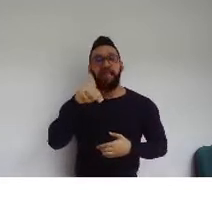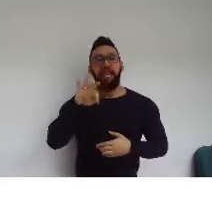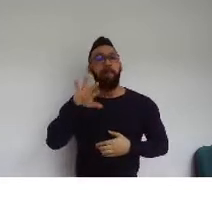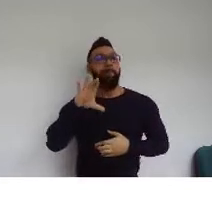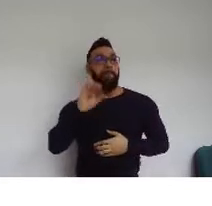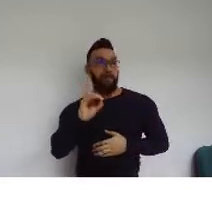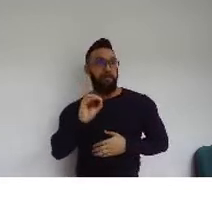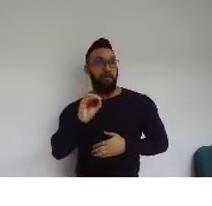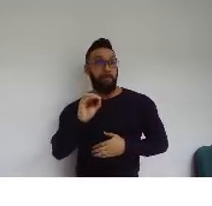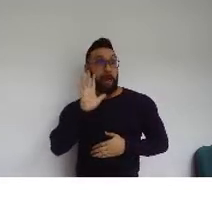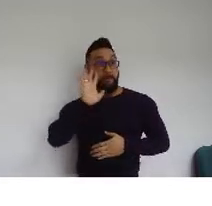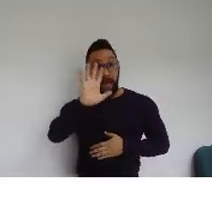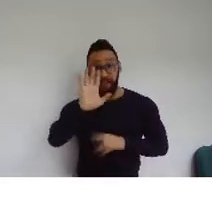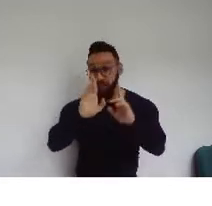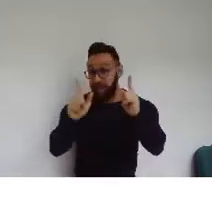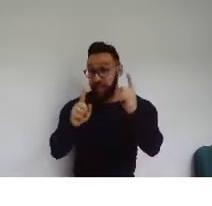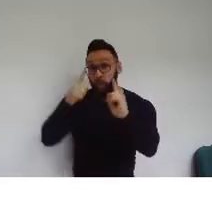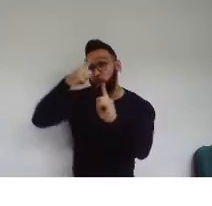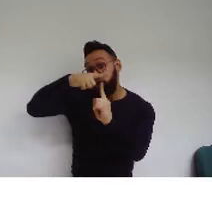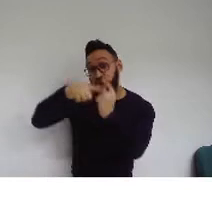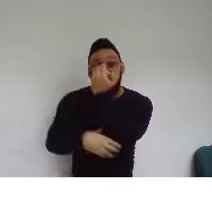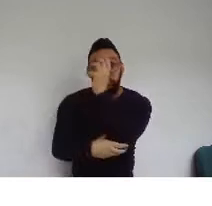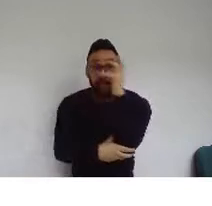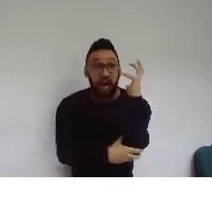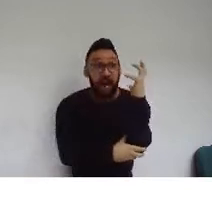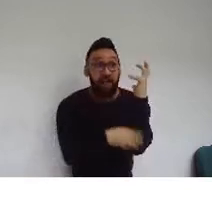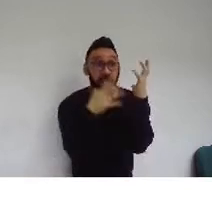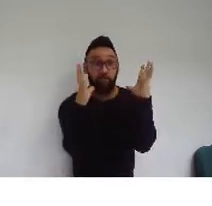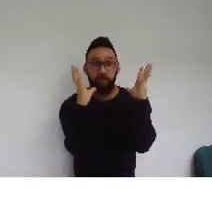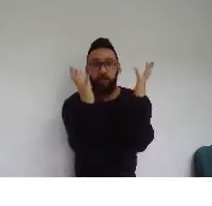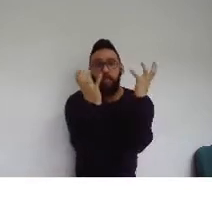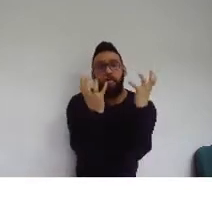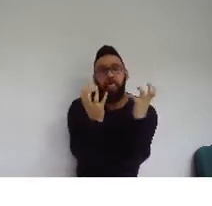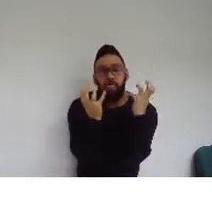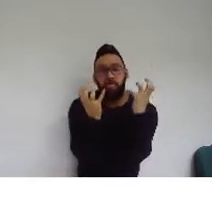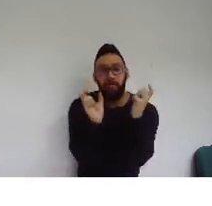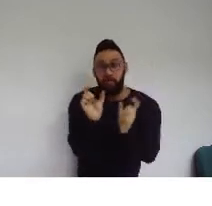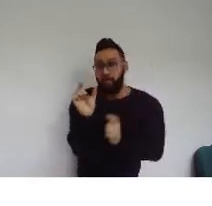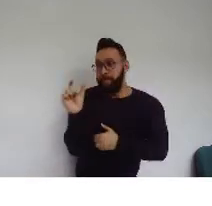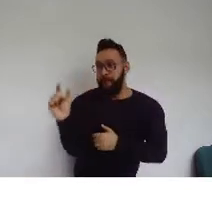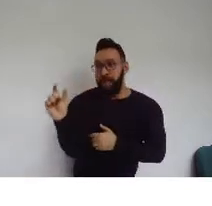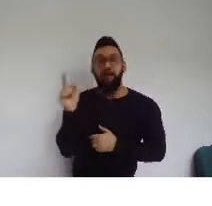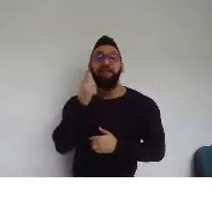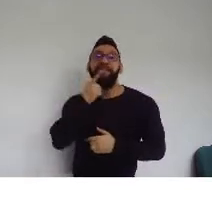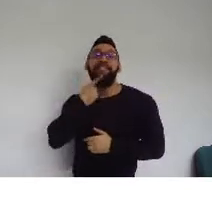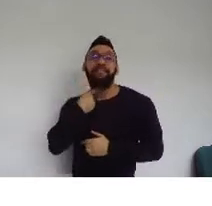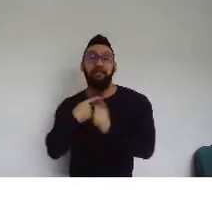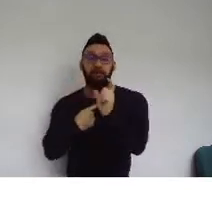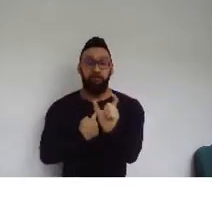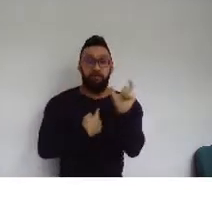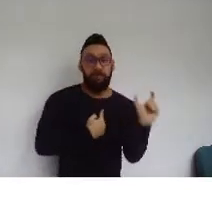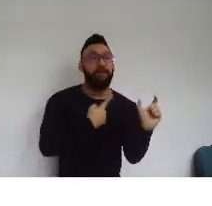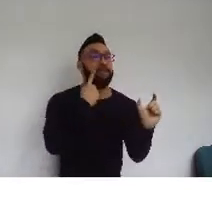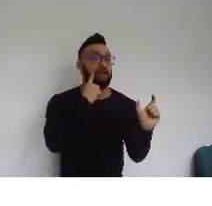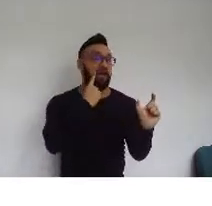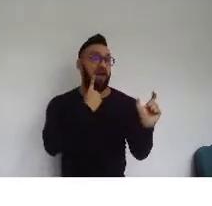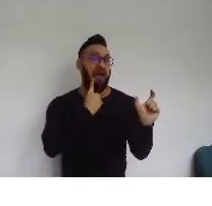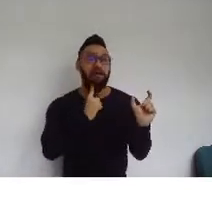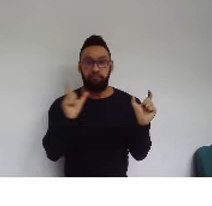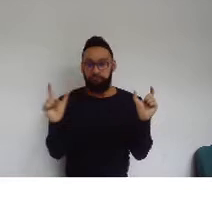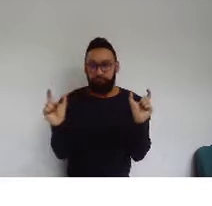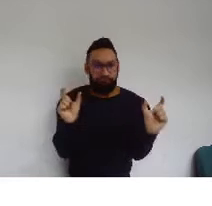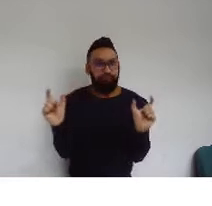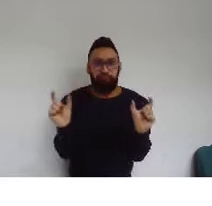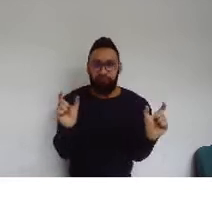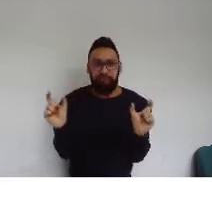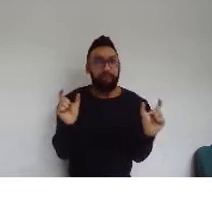outro ângulo, e, em conjunção, os dois signos, né, desejo e encantamento, desenhados com tipos de